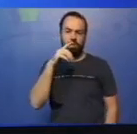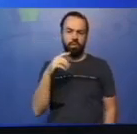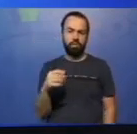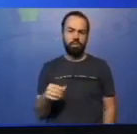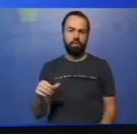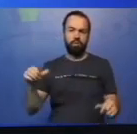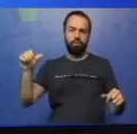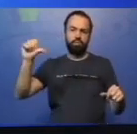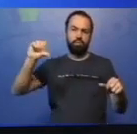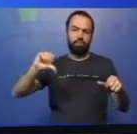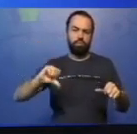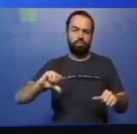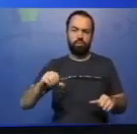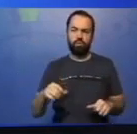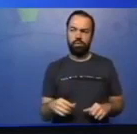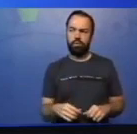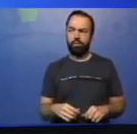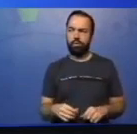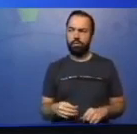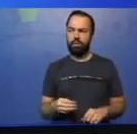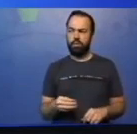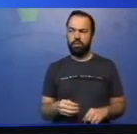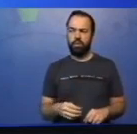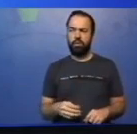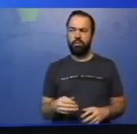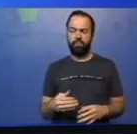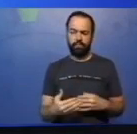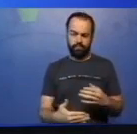Continuando o assunto das condições de vida,